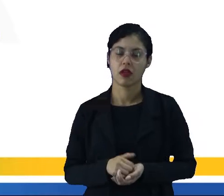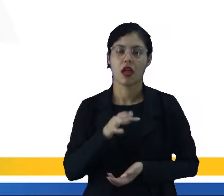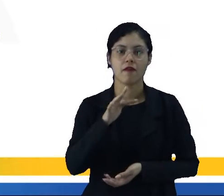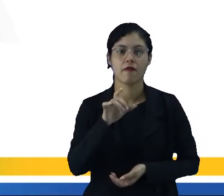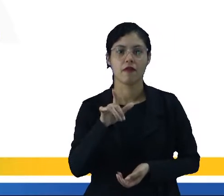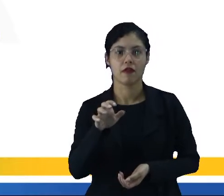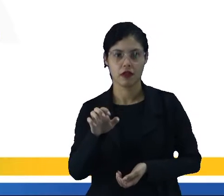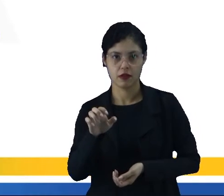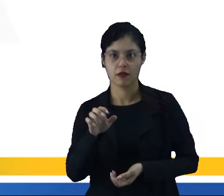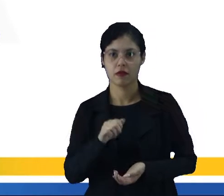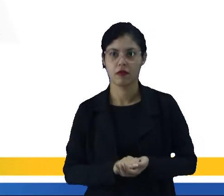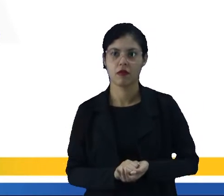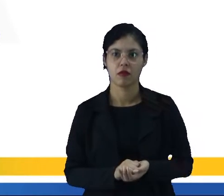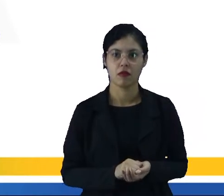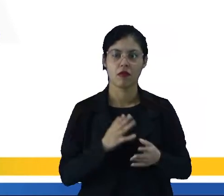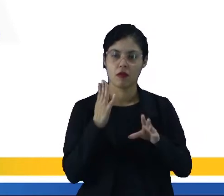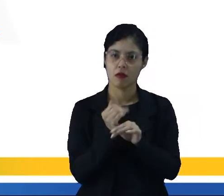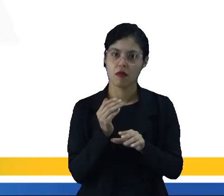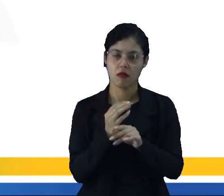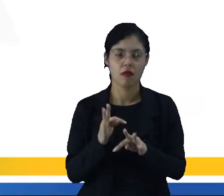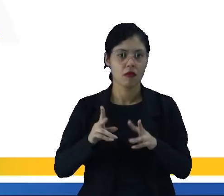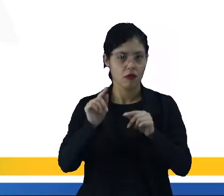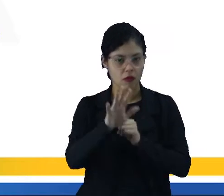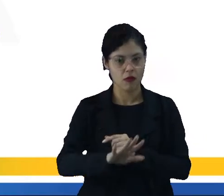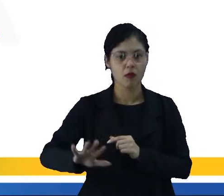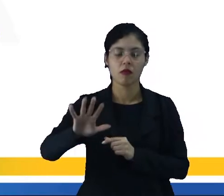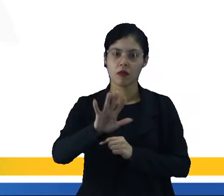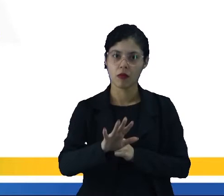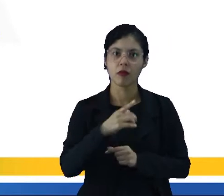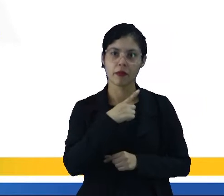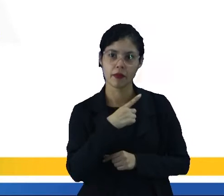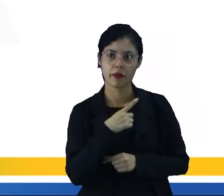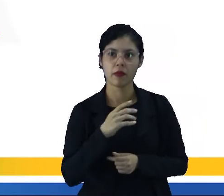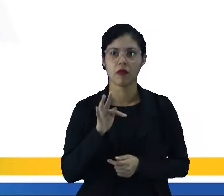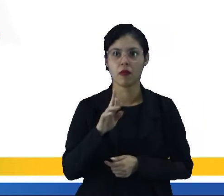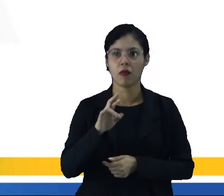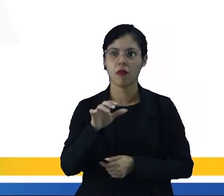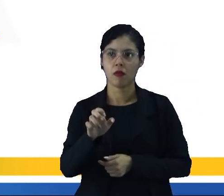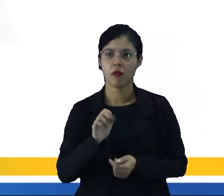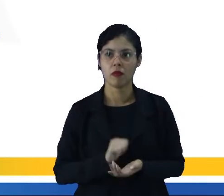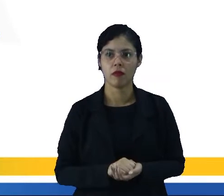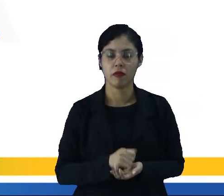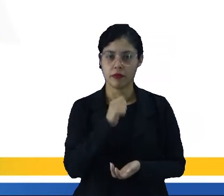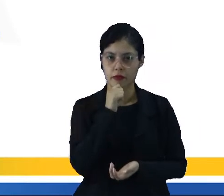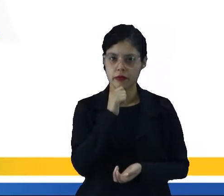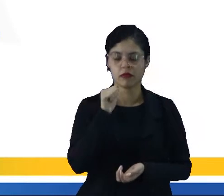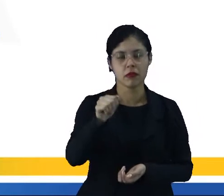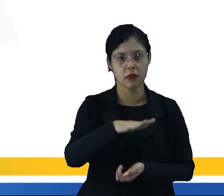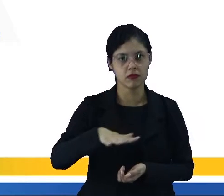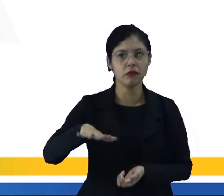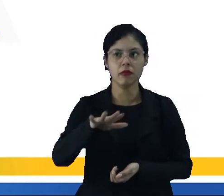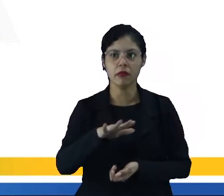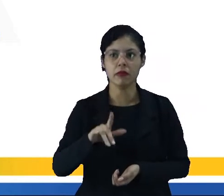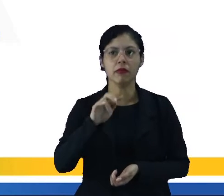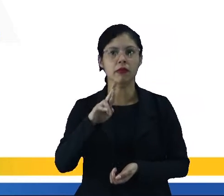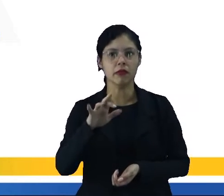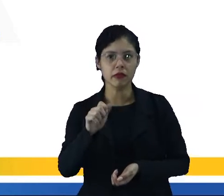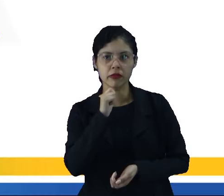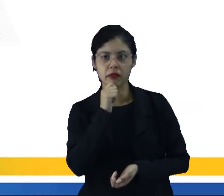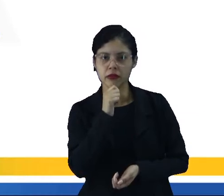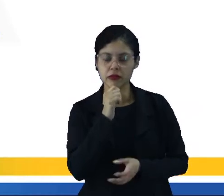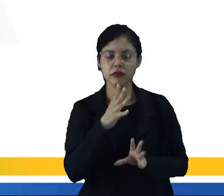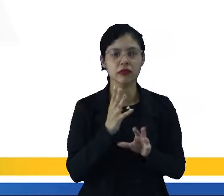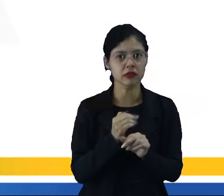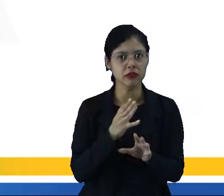lateral tá e a soma de todas as áreas das faces vai ser a nossa área lateral que cara lateral